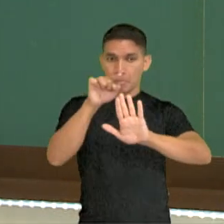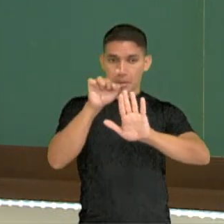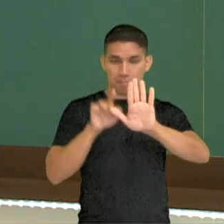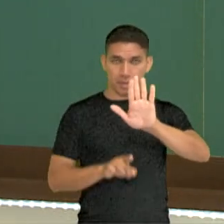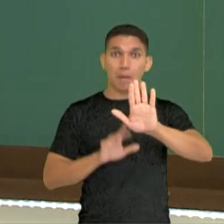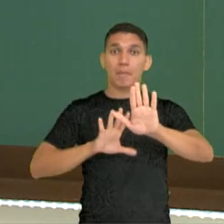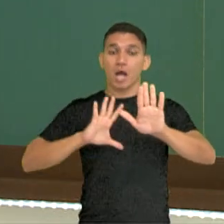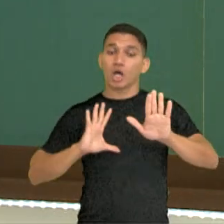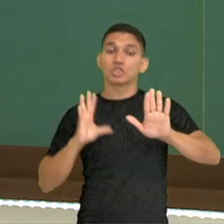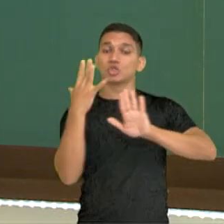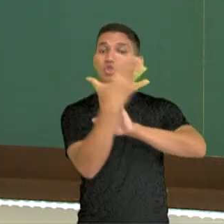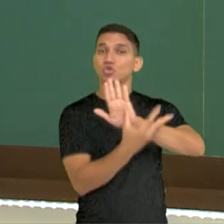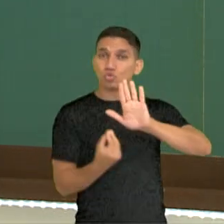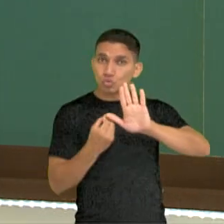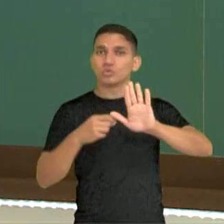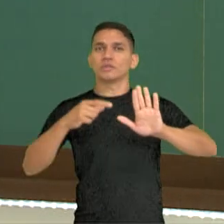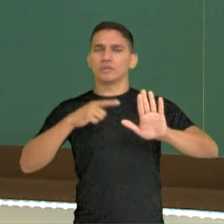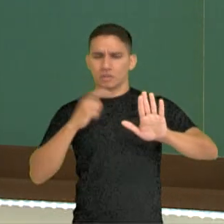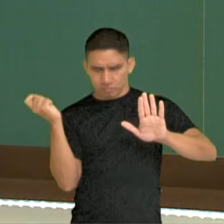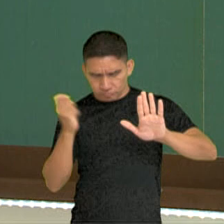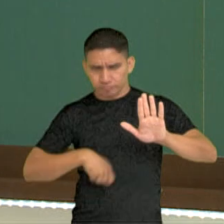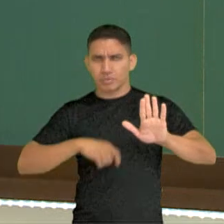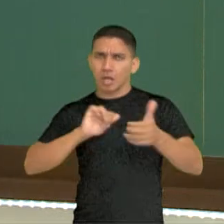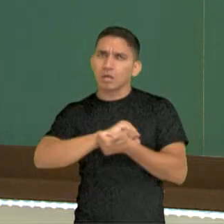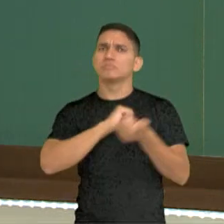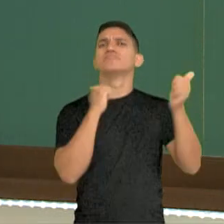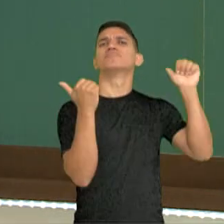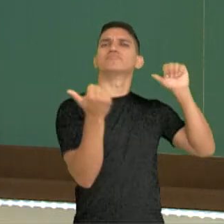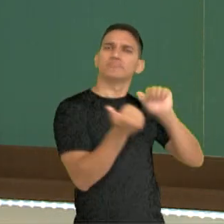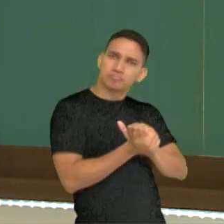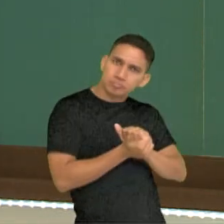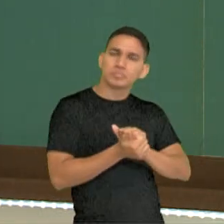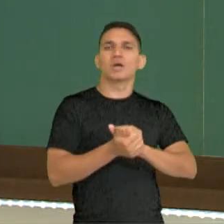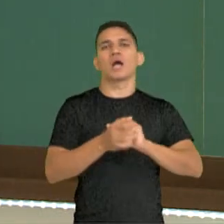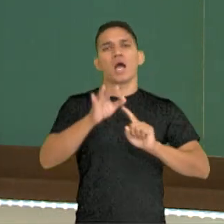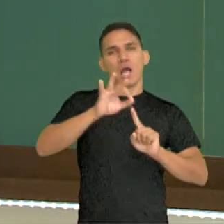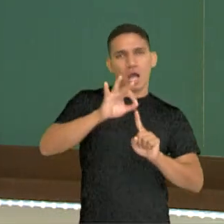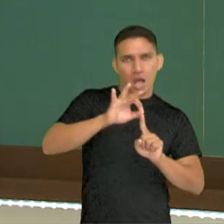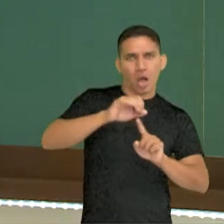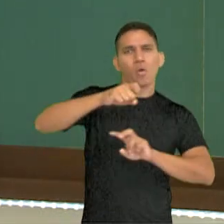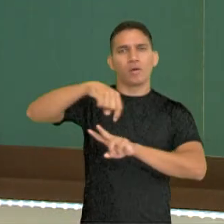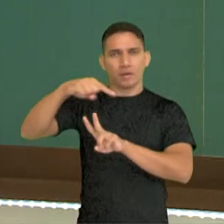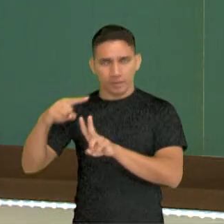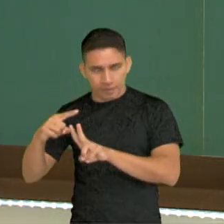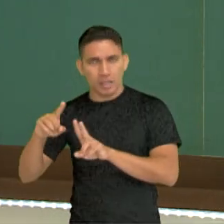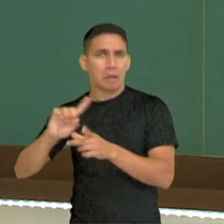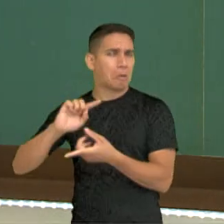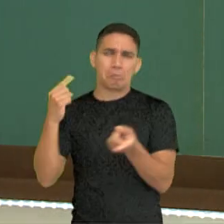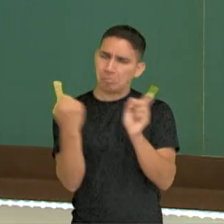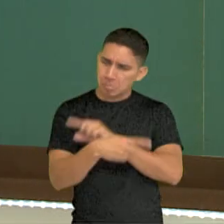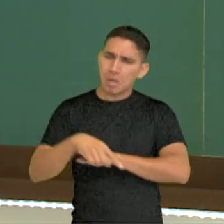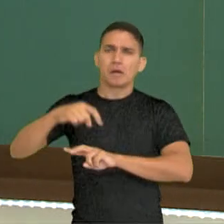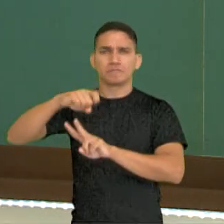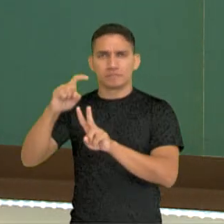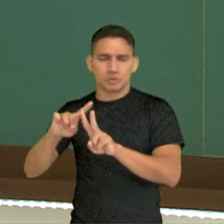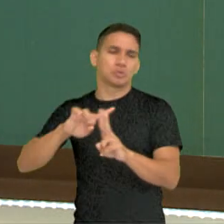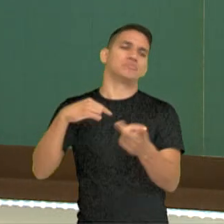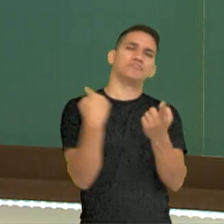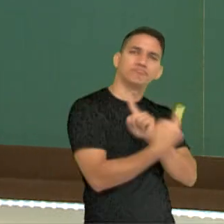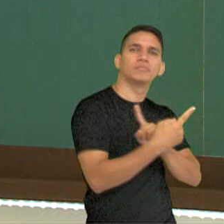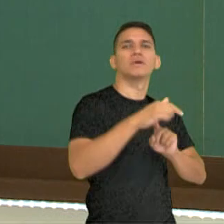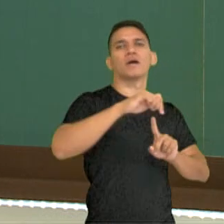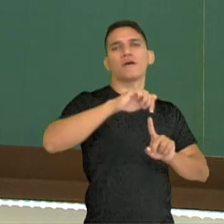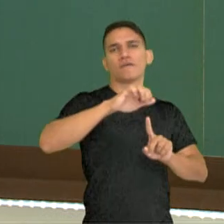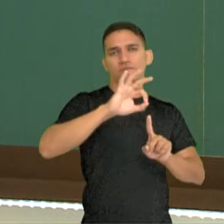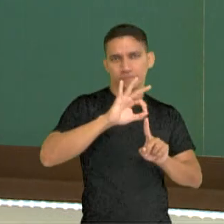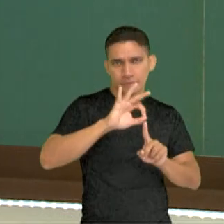por toda a circunferência nós conseguimos transformar ângulos de graus em radianos e vice-versa, fazendo a transformação de